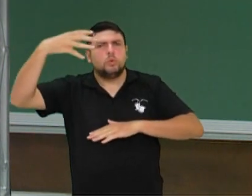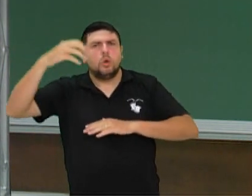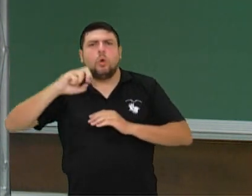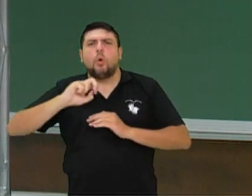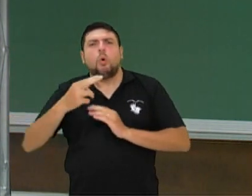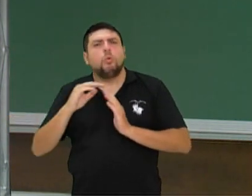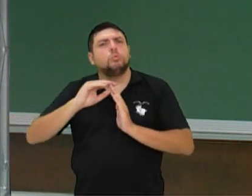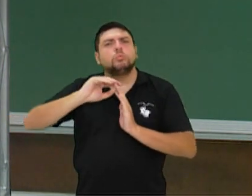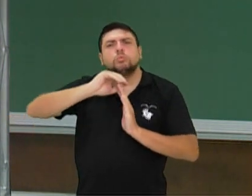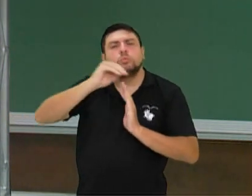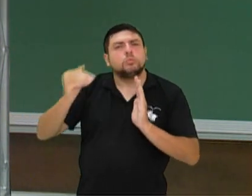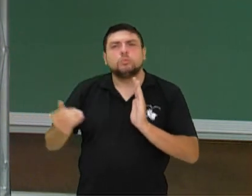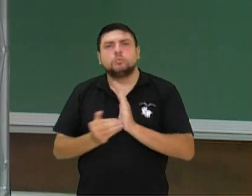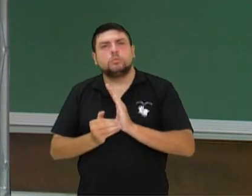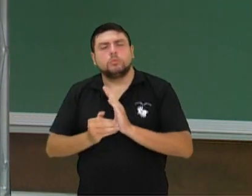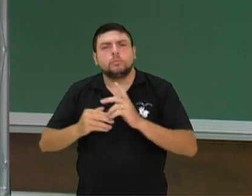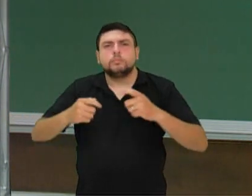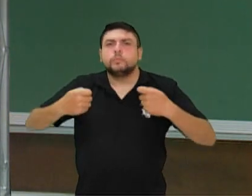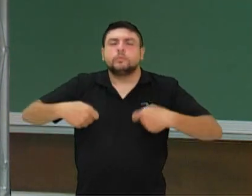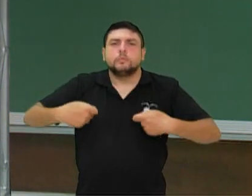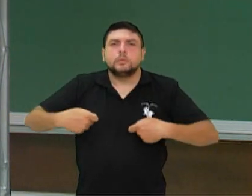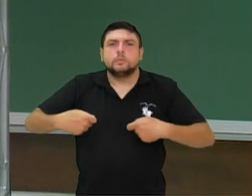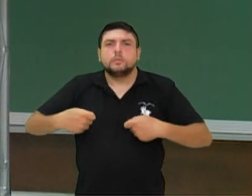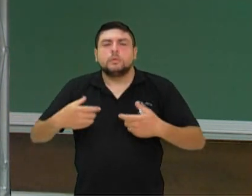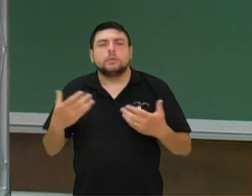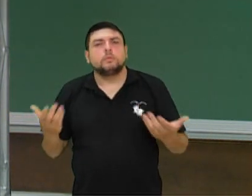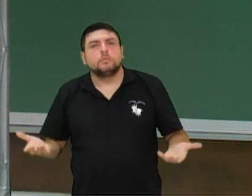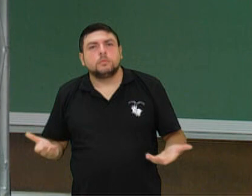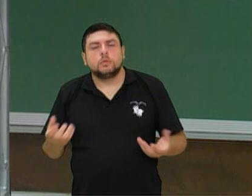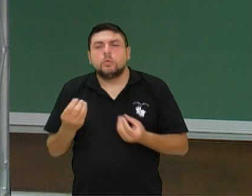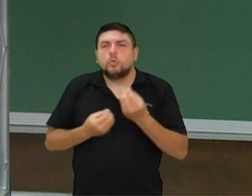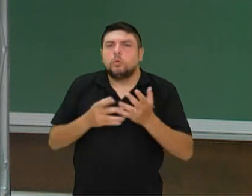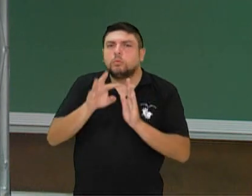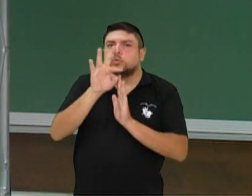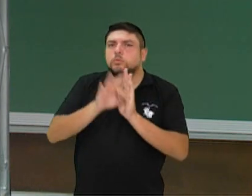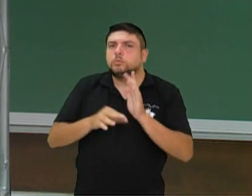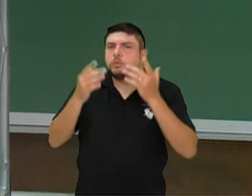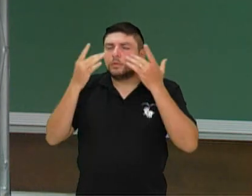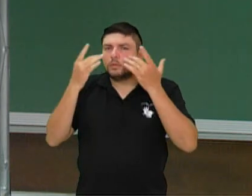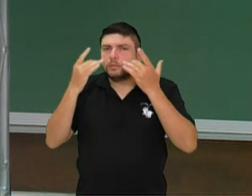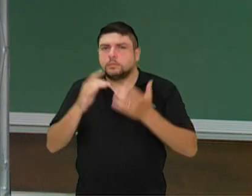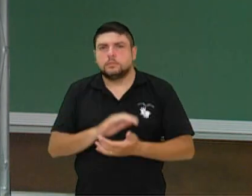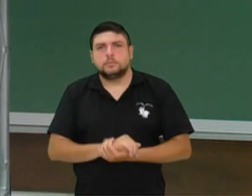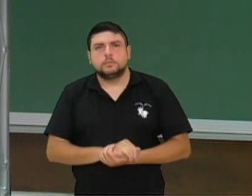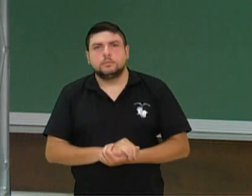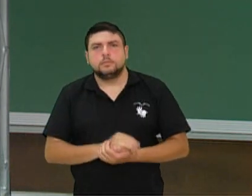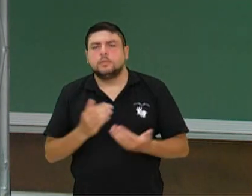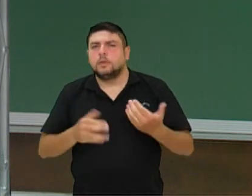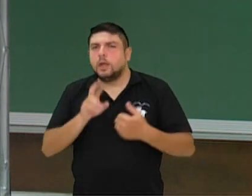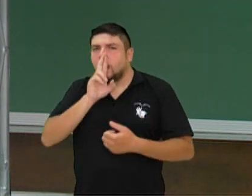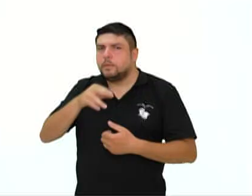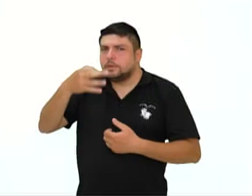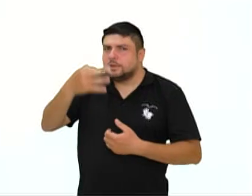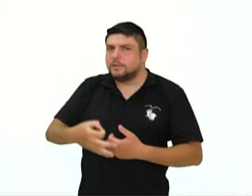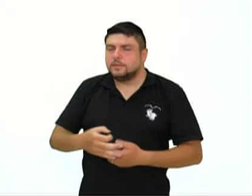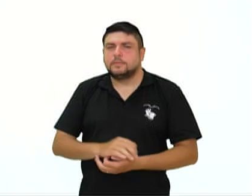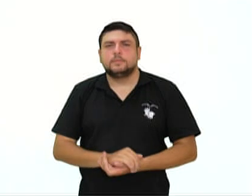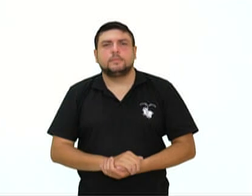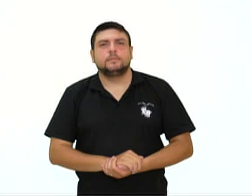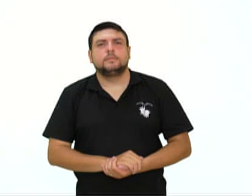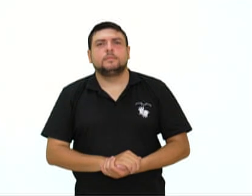tudo que está aqui é necessário para a construção de um texto teatral. Hein? Qual que é a resposta correta? Vamos a ela?